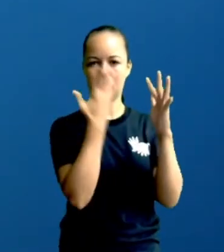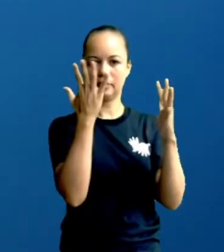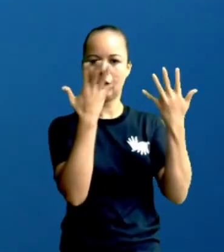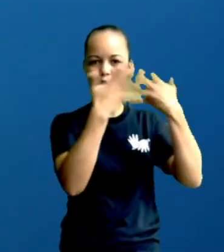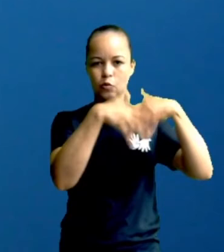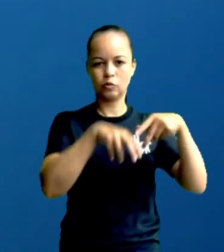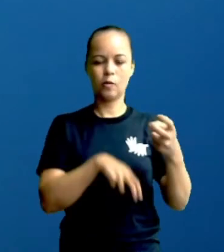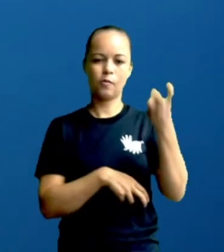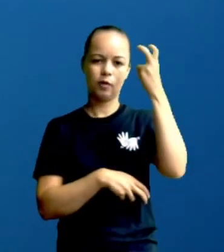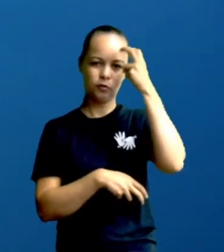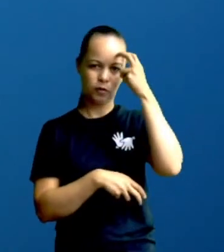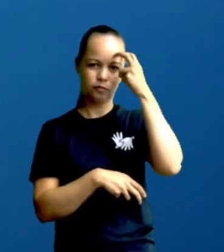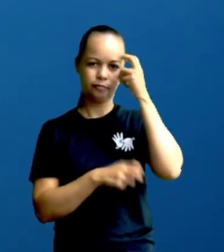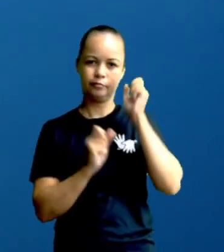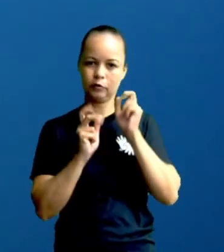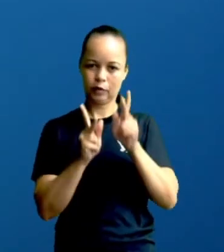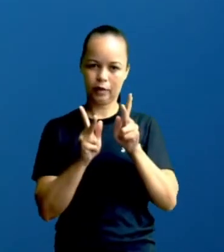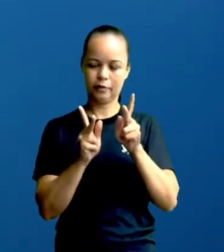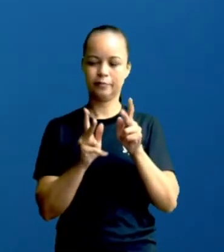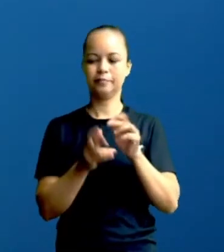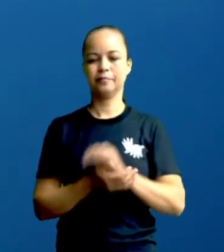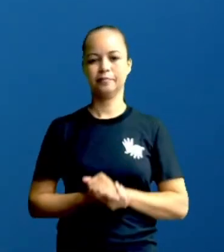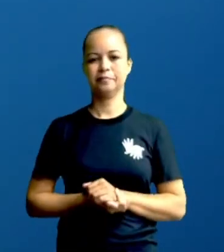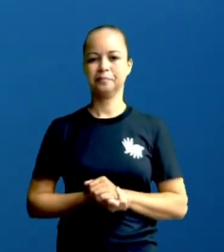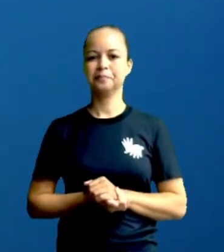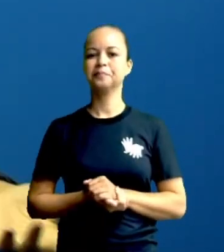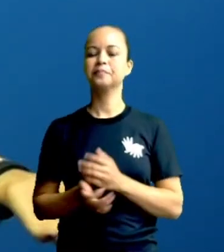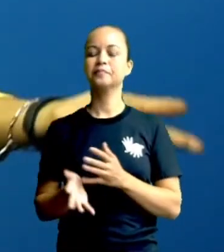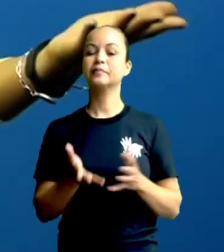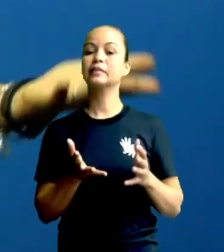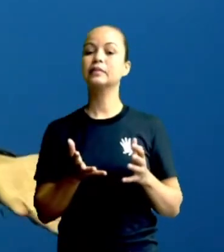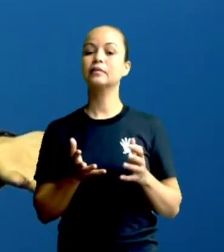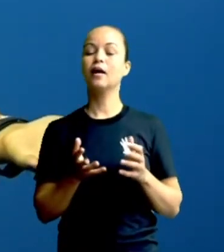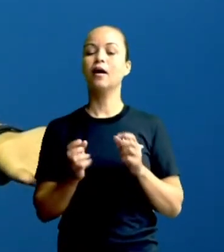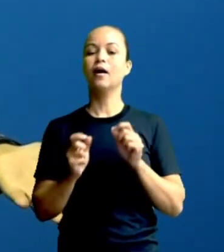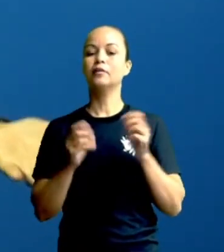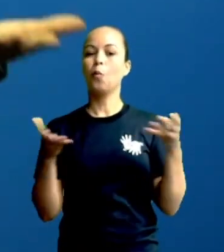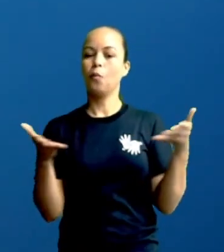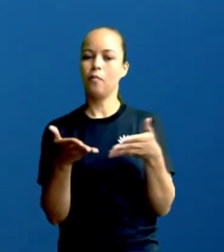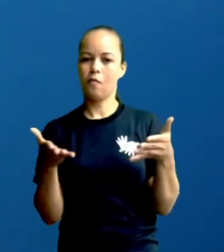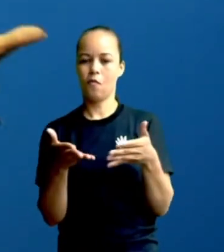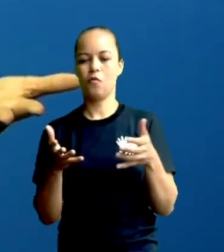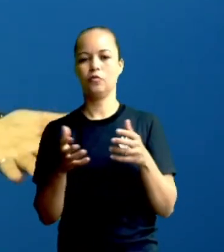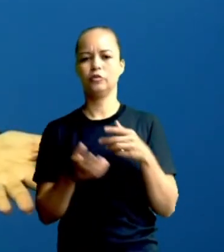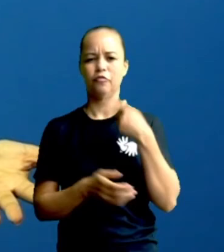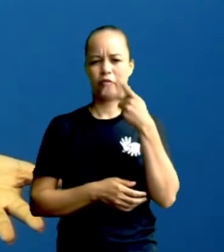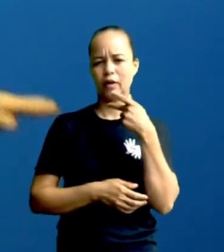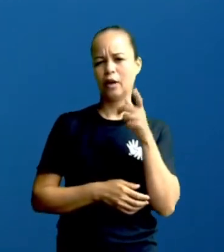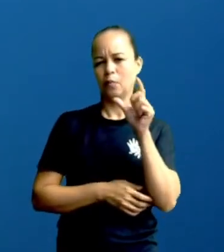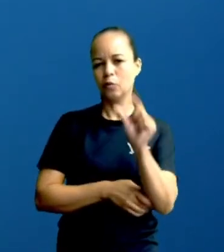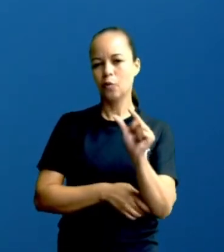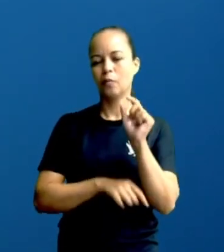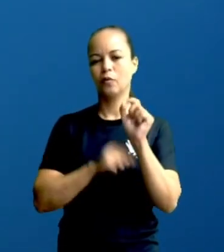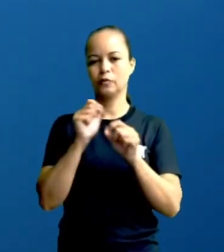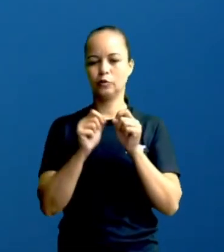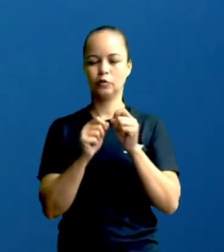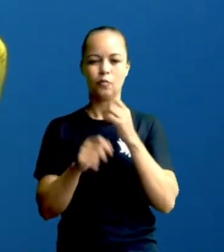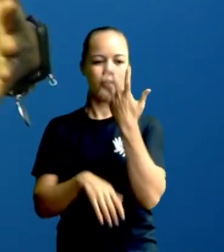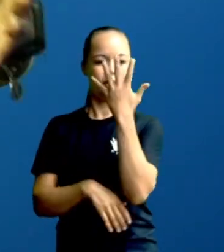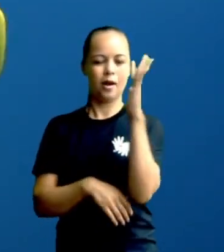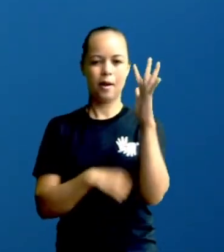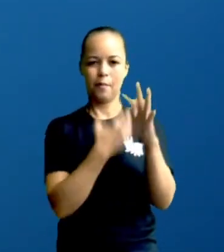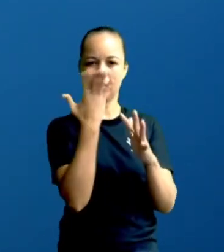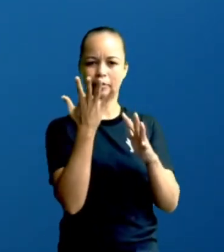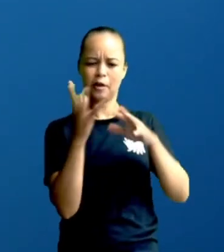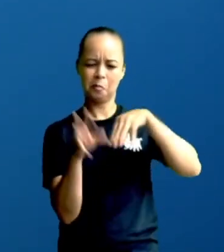cultural e natural. Tá certo? Beleza? Então, hoje falamos um pouquinho sobre paisagem, a